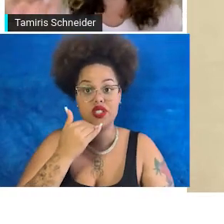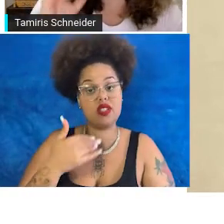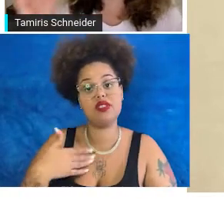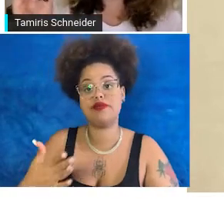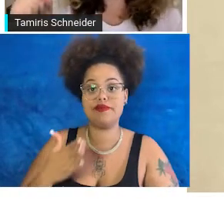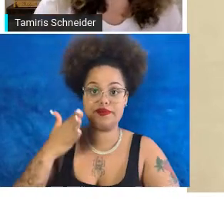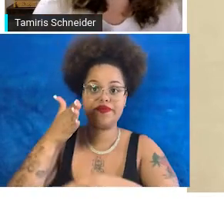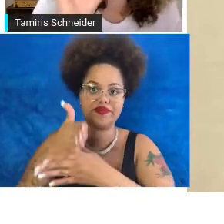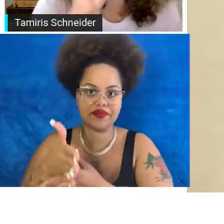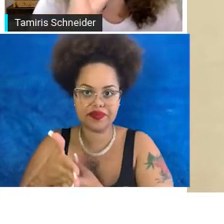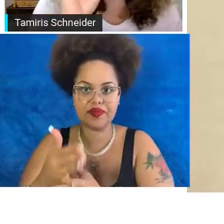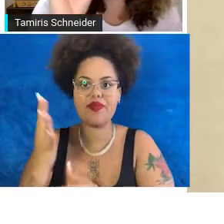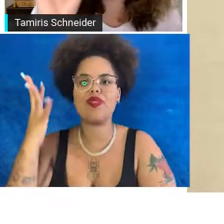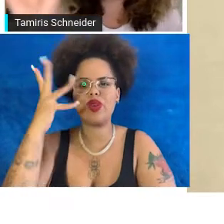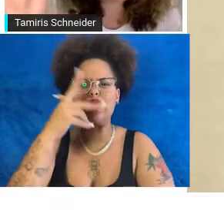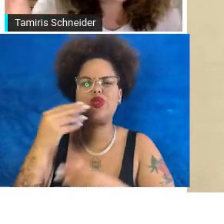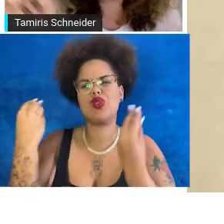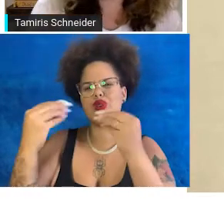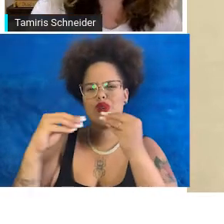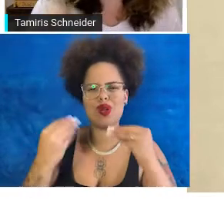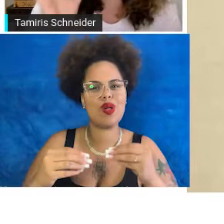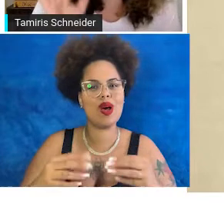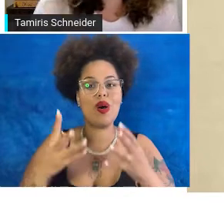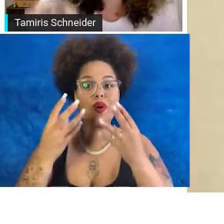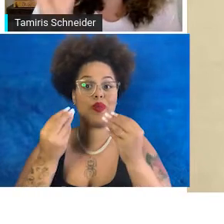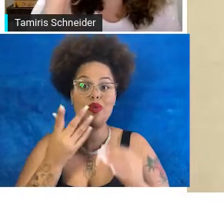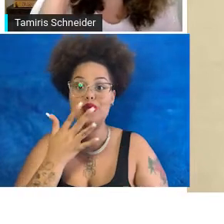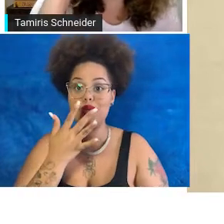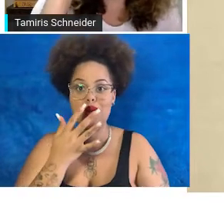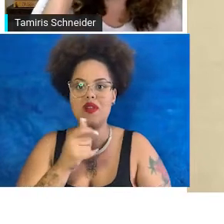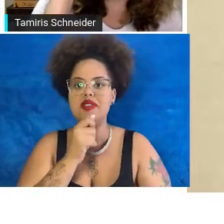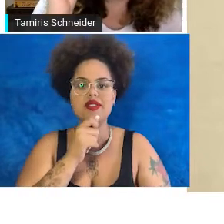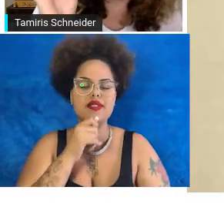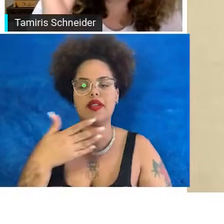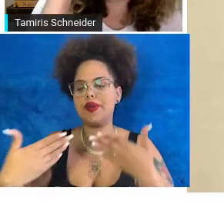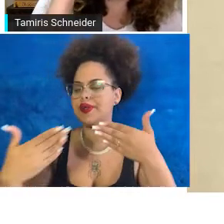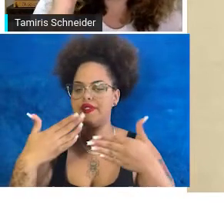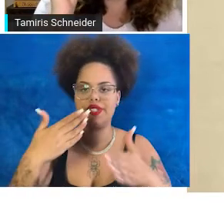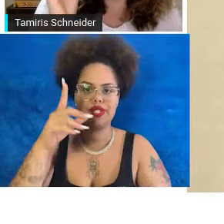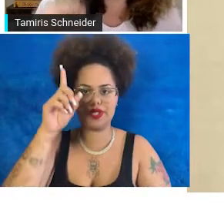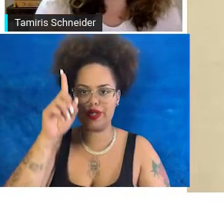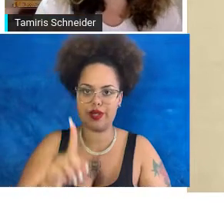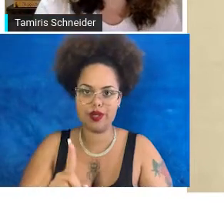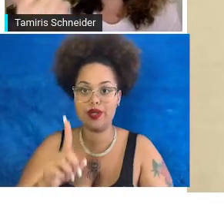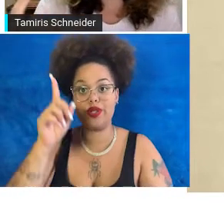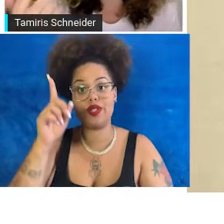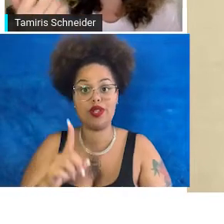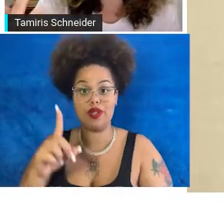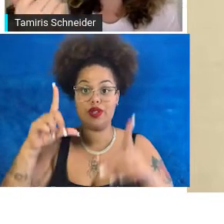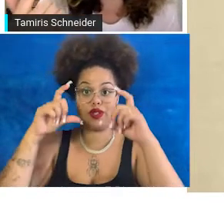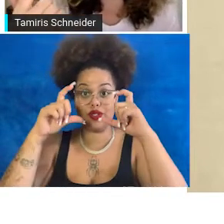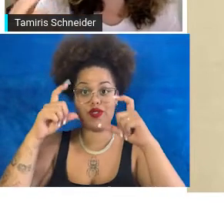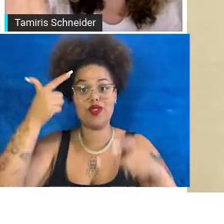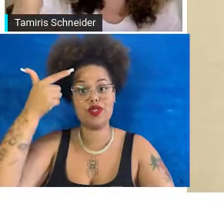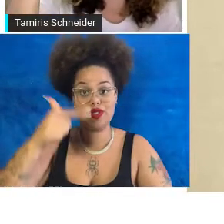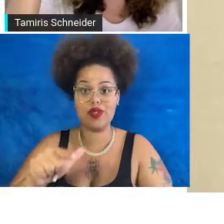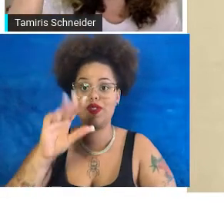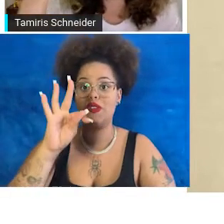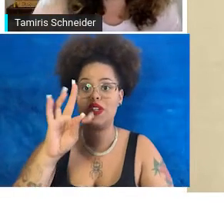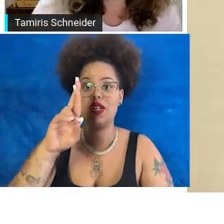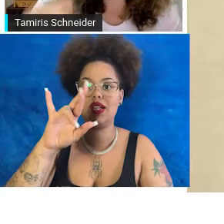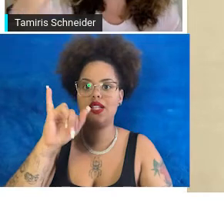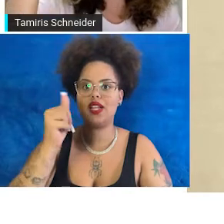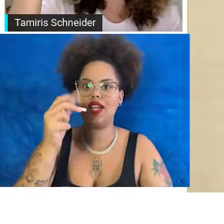lá, bonitinho, colocar um monte de corzinha, sem conversar com o diretor e o diretor de foto. De novo, a tríade. A